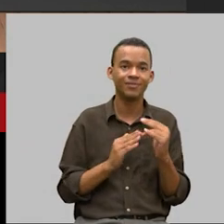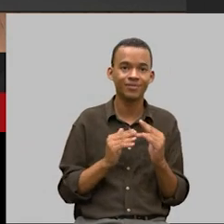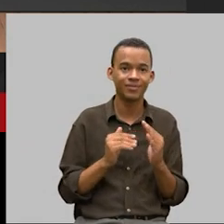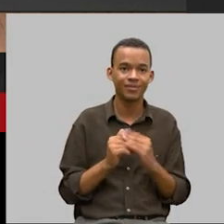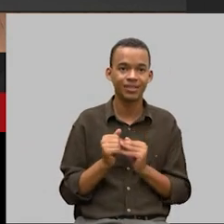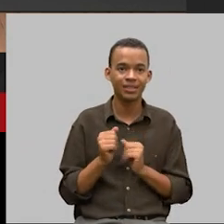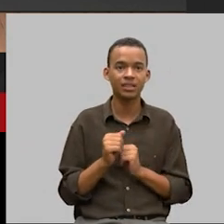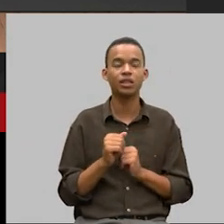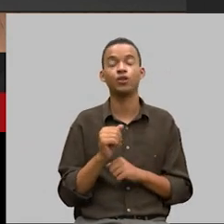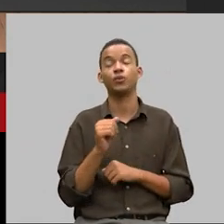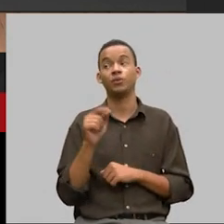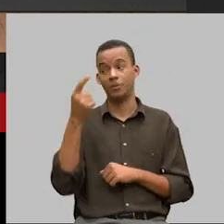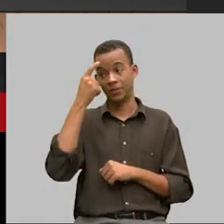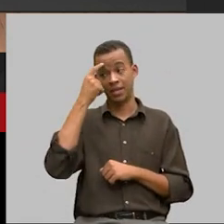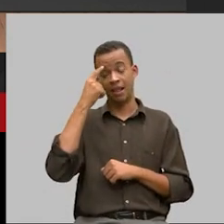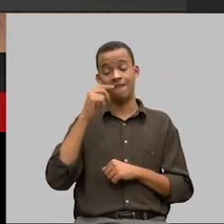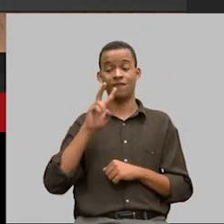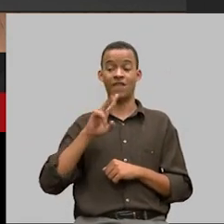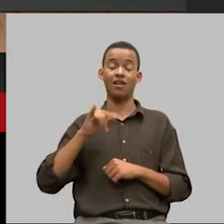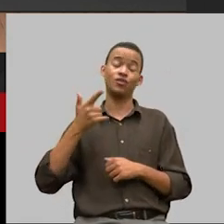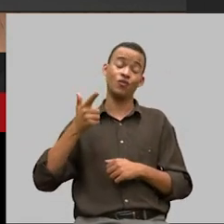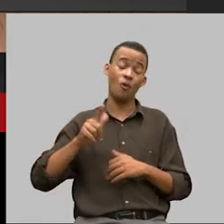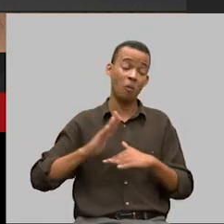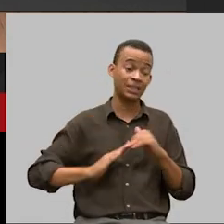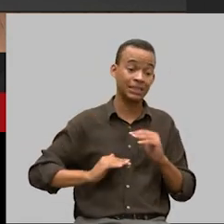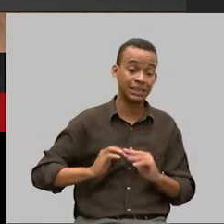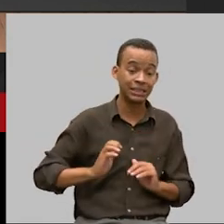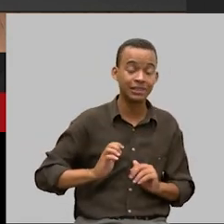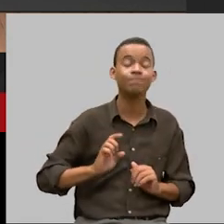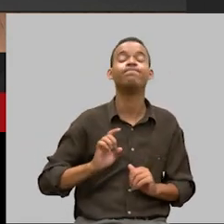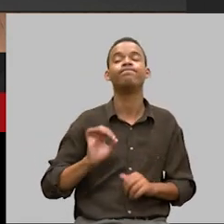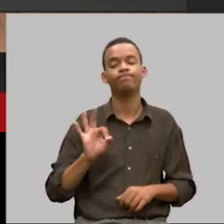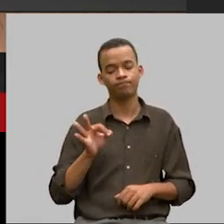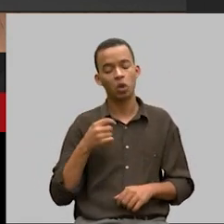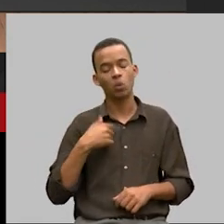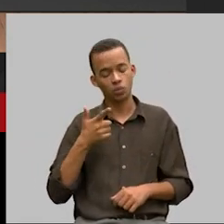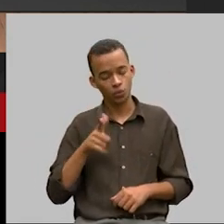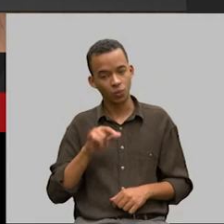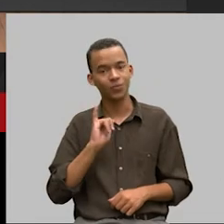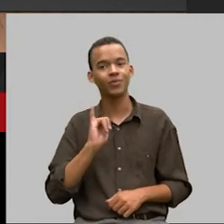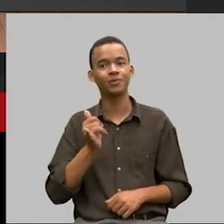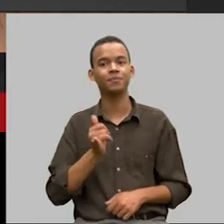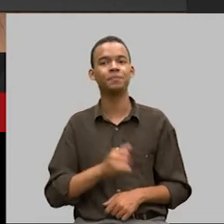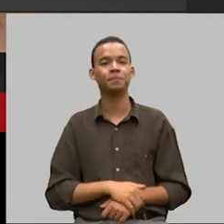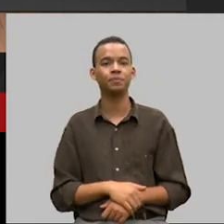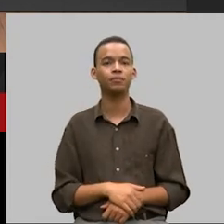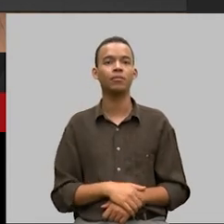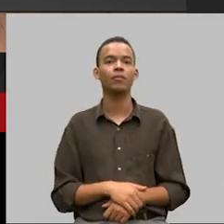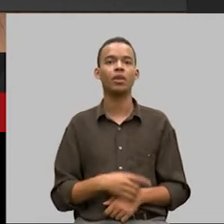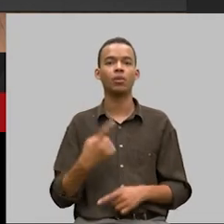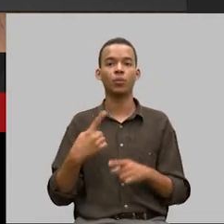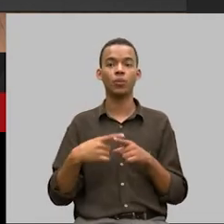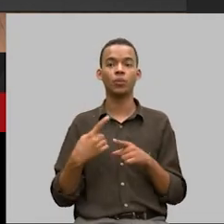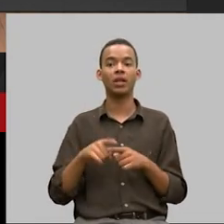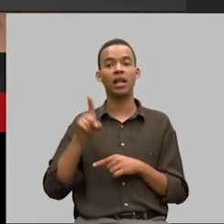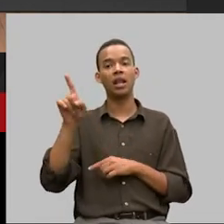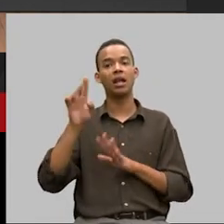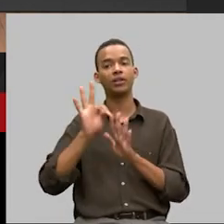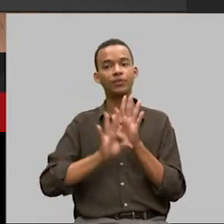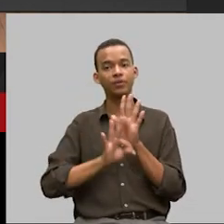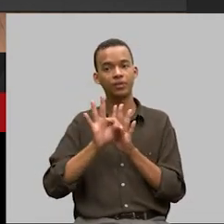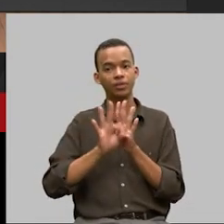falar a respeito mas vou vou falar de novo Olha só gente no texto do Plano Nacional de